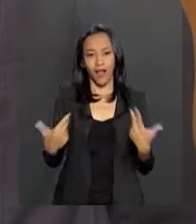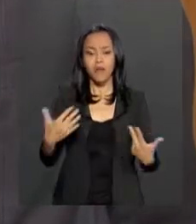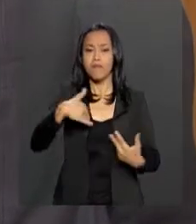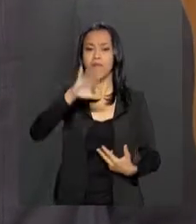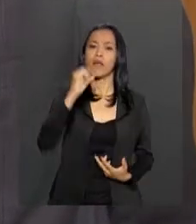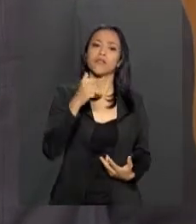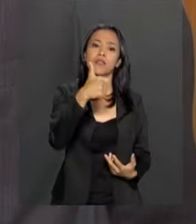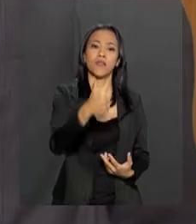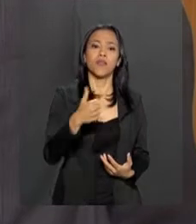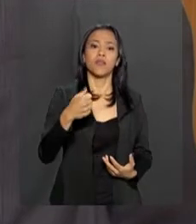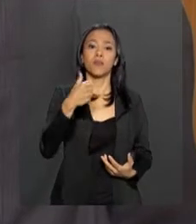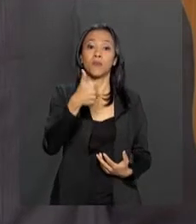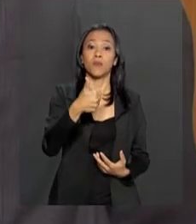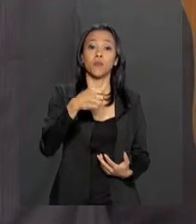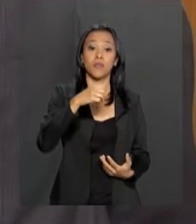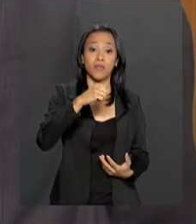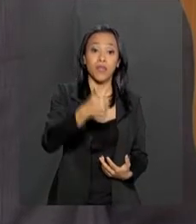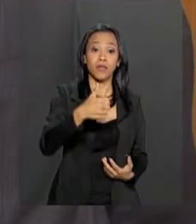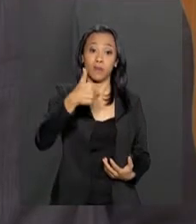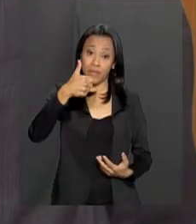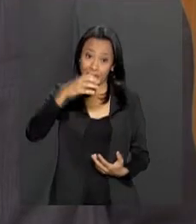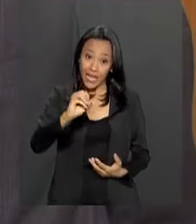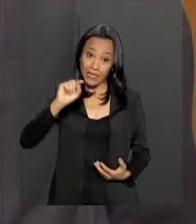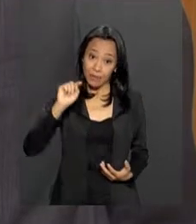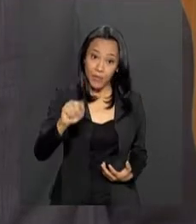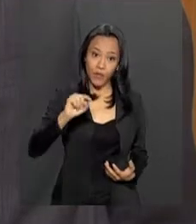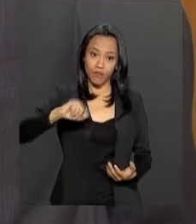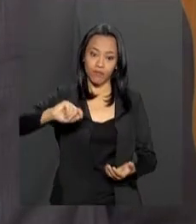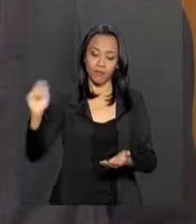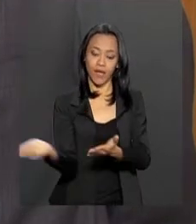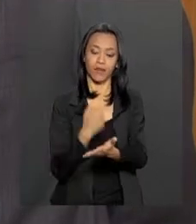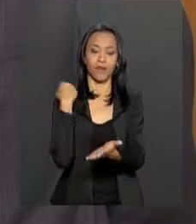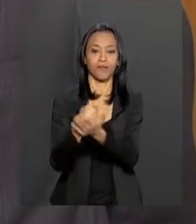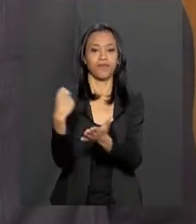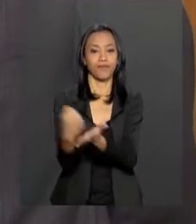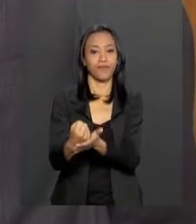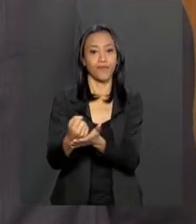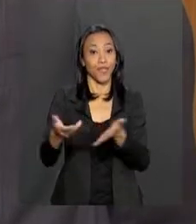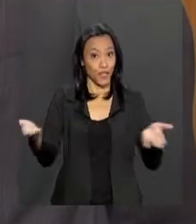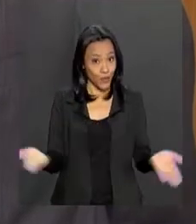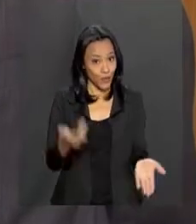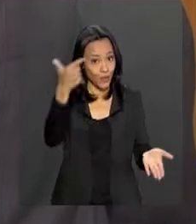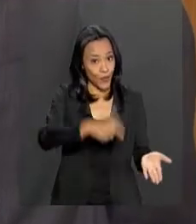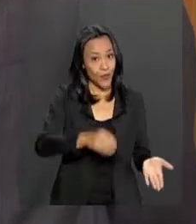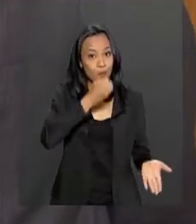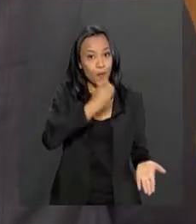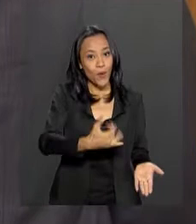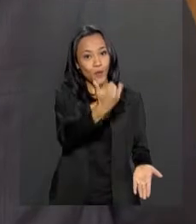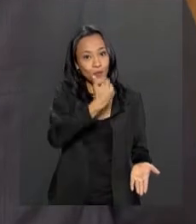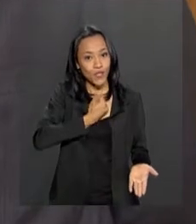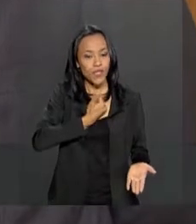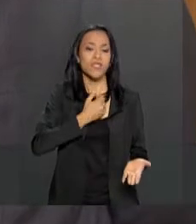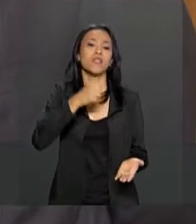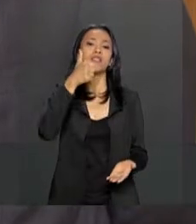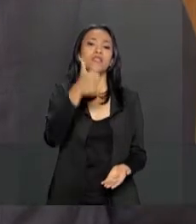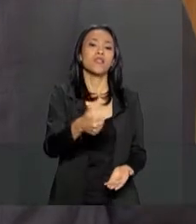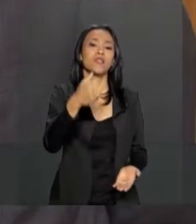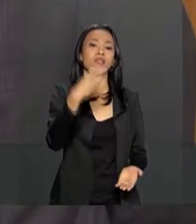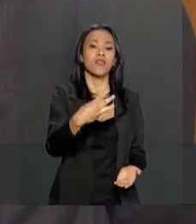mil carteiras assinadas no mês de agosto. E hoje, ele me traz uma nova boa notícia. São